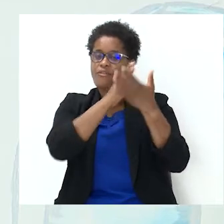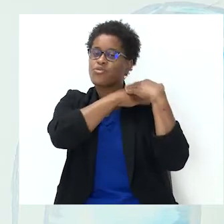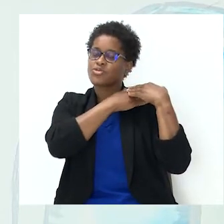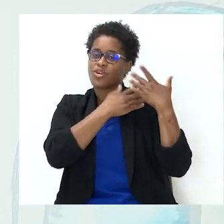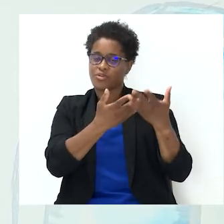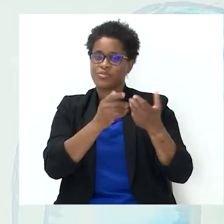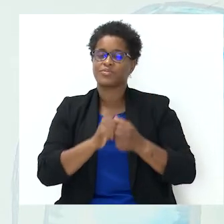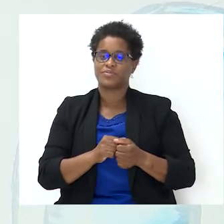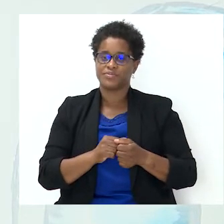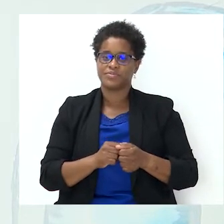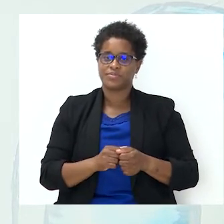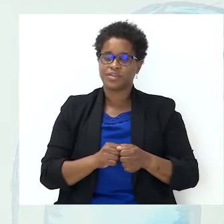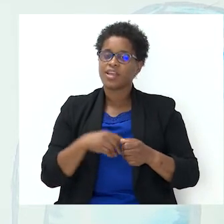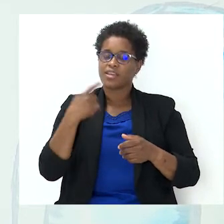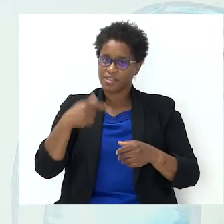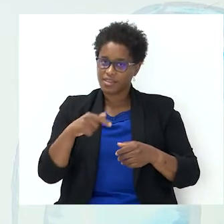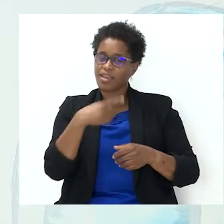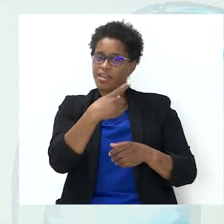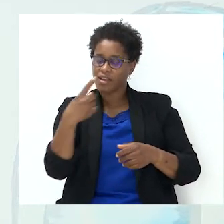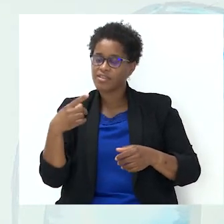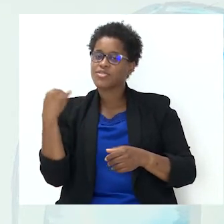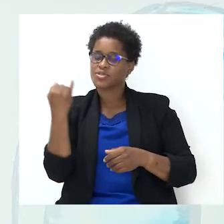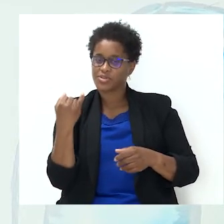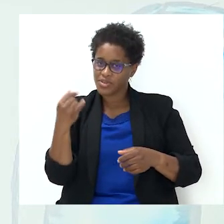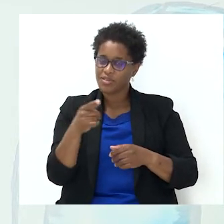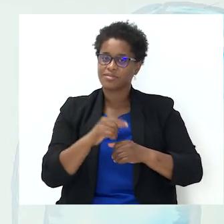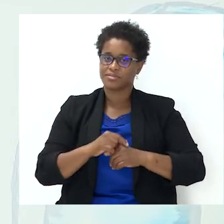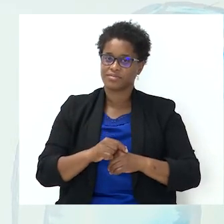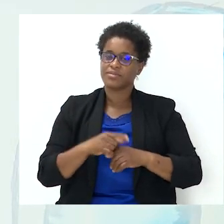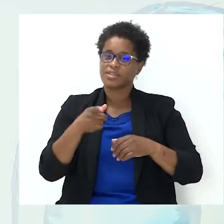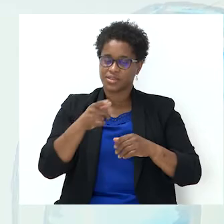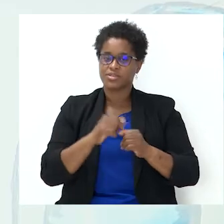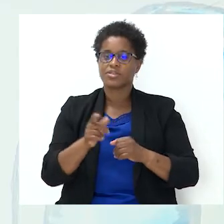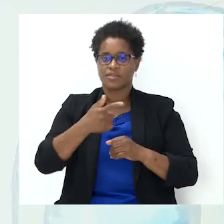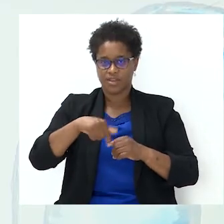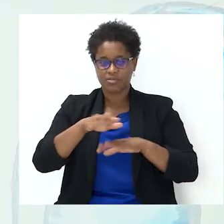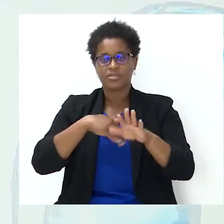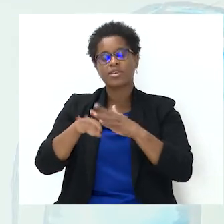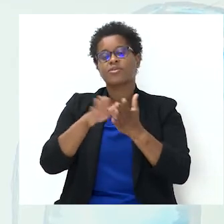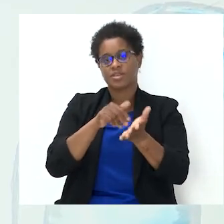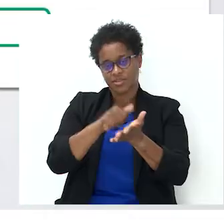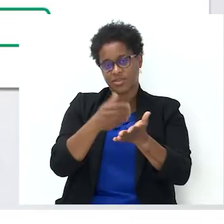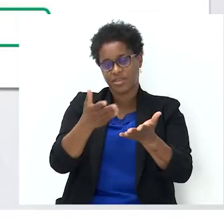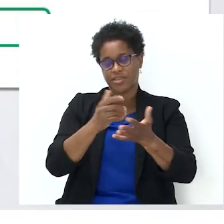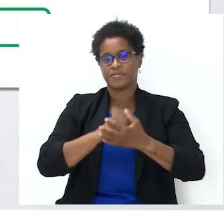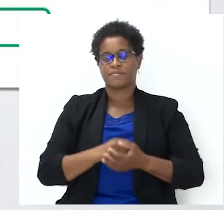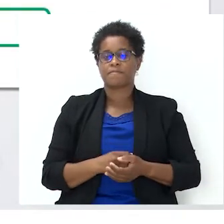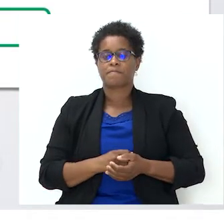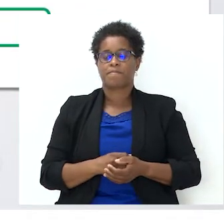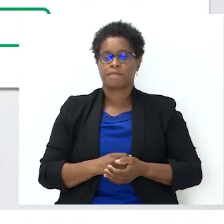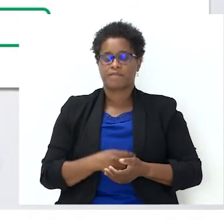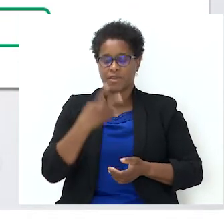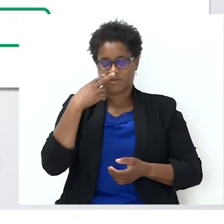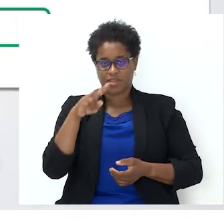função que desempenha cada órgão? Isso, então vamos à correção, não é? Vamos lá